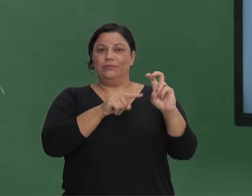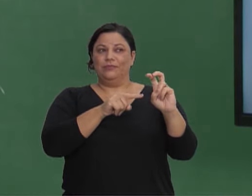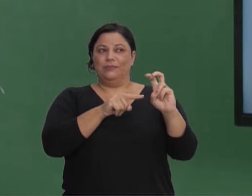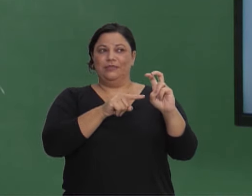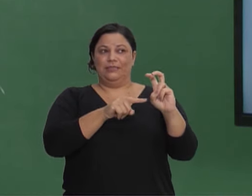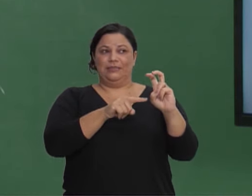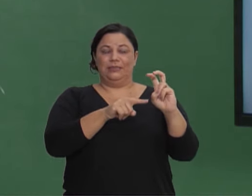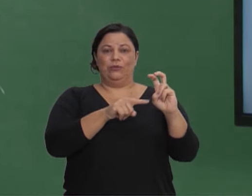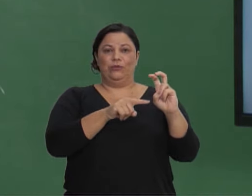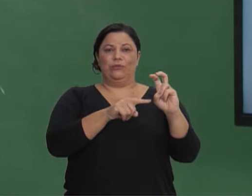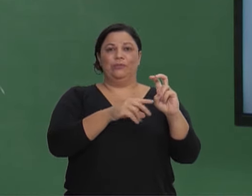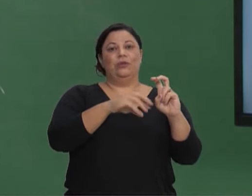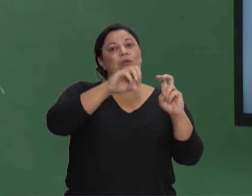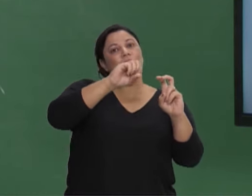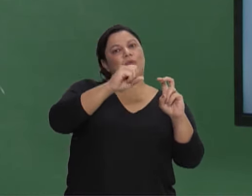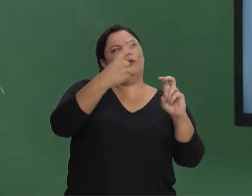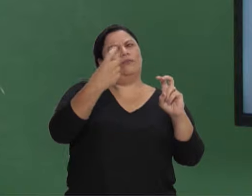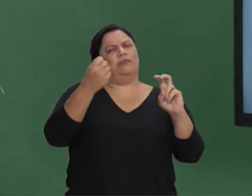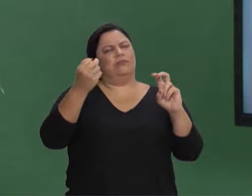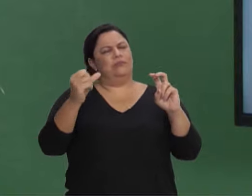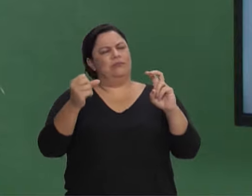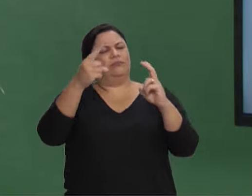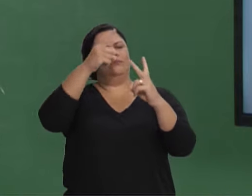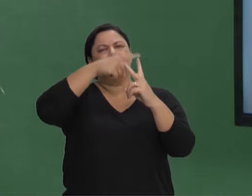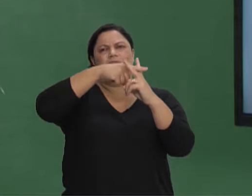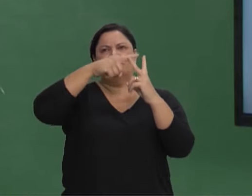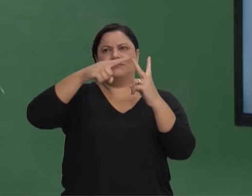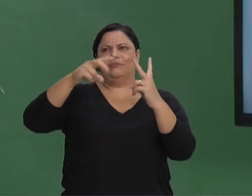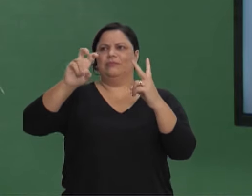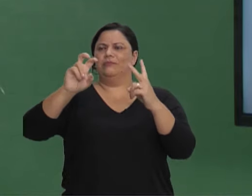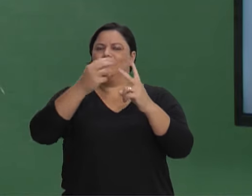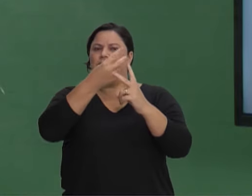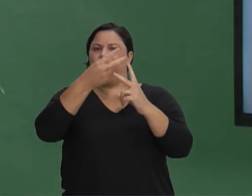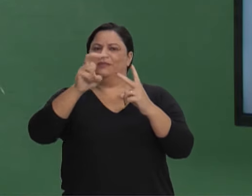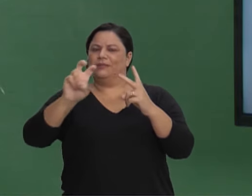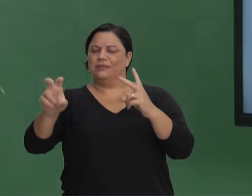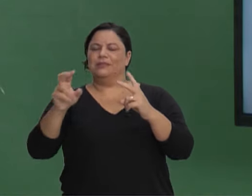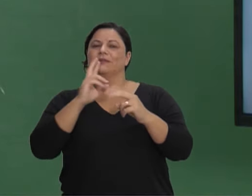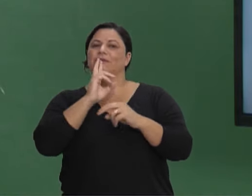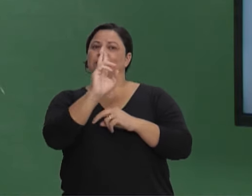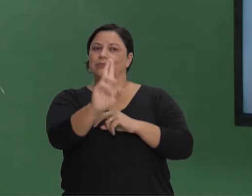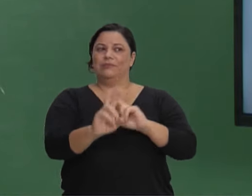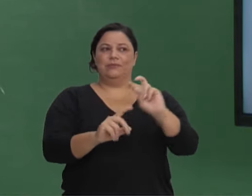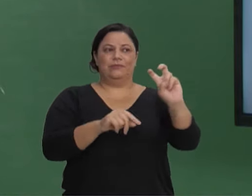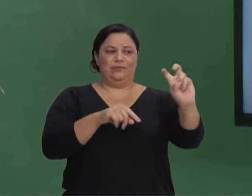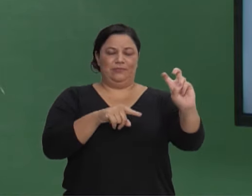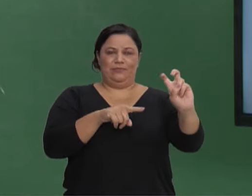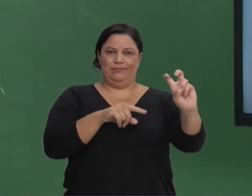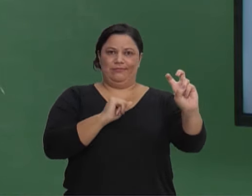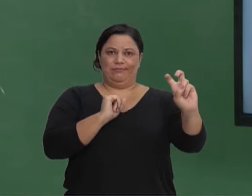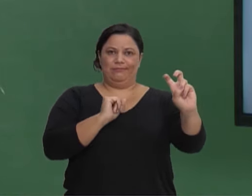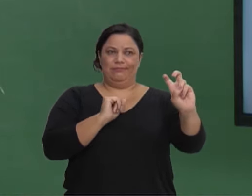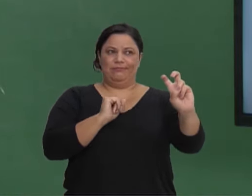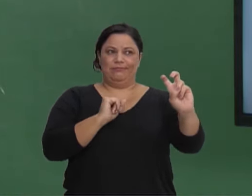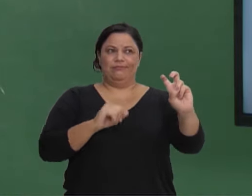16, 25, raiz de 25, 5. Tranquilo?